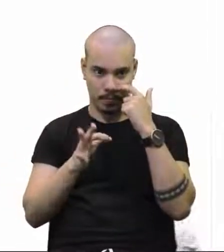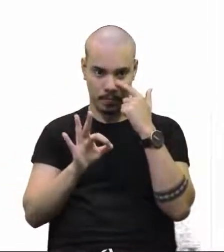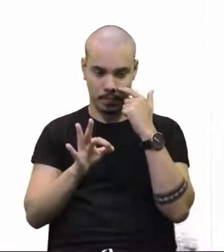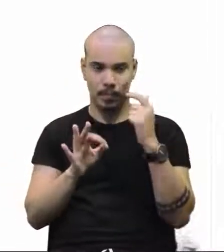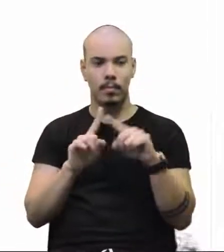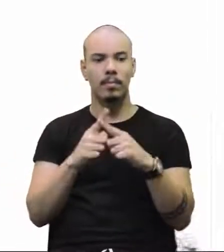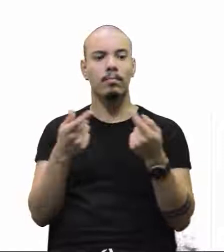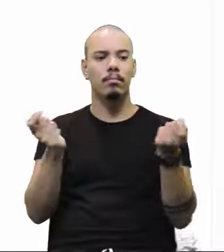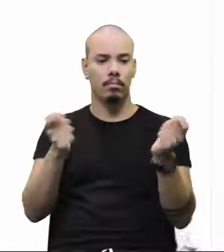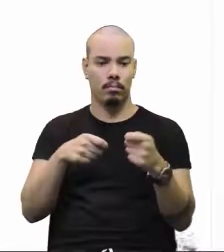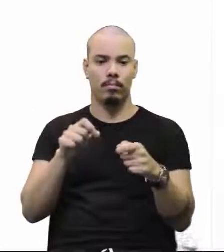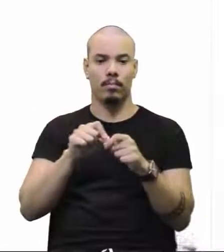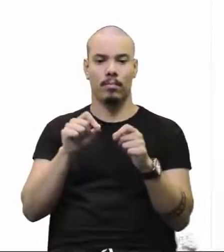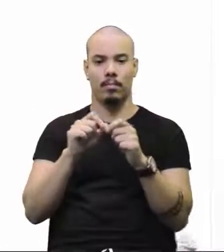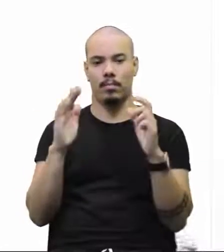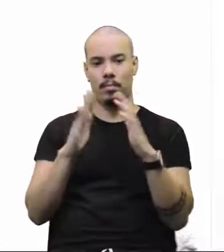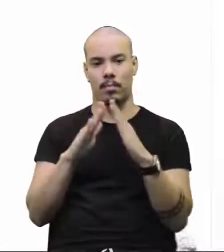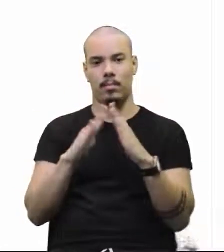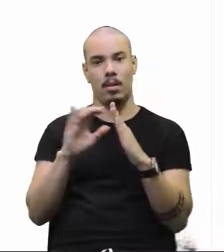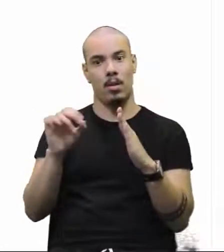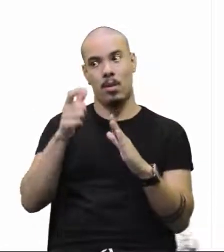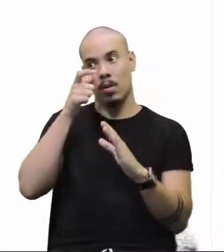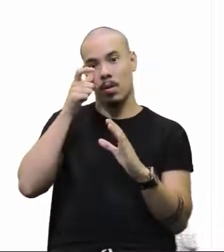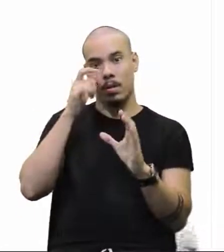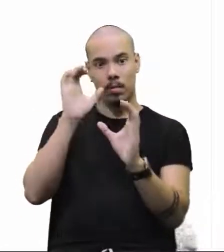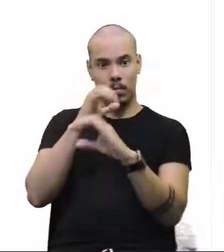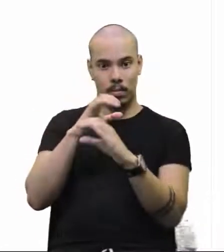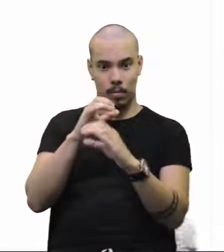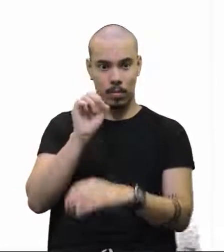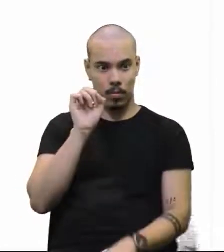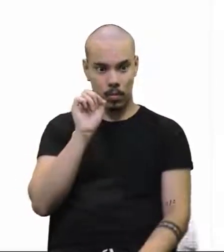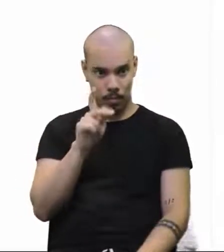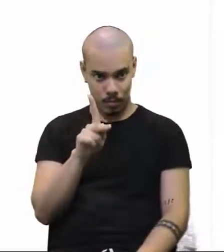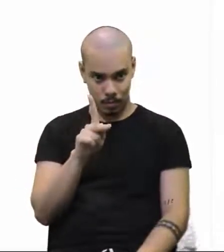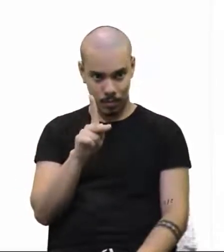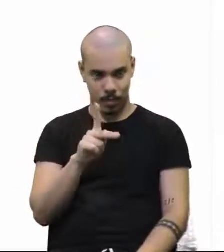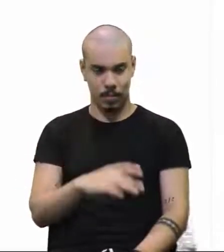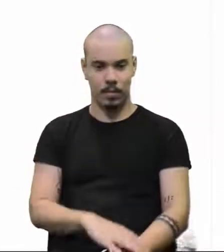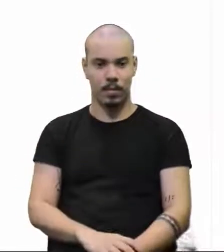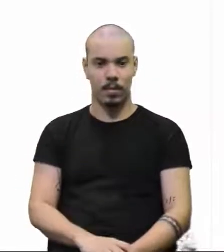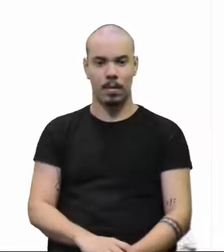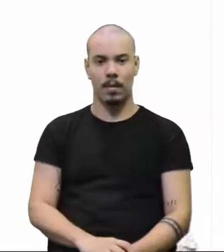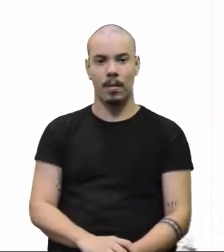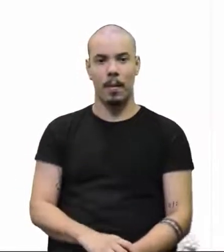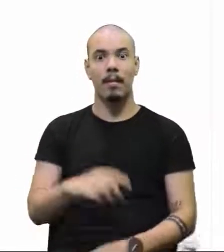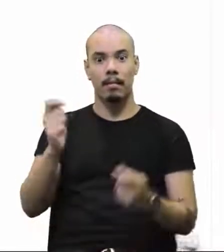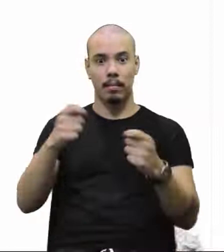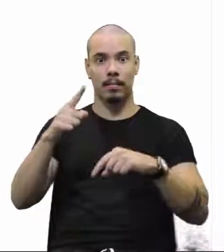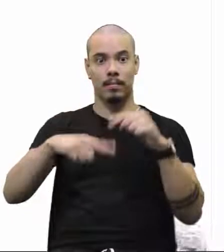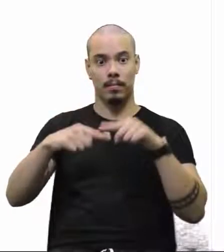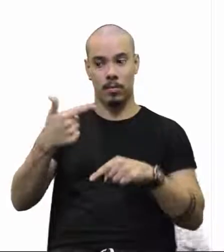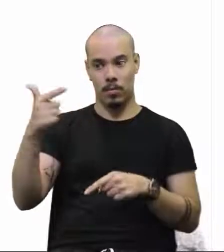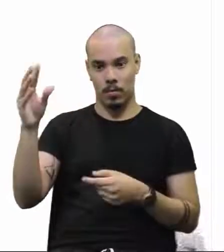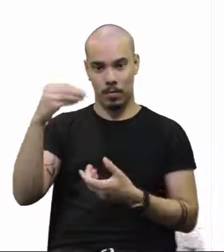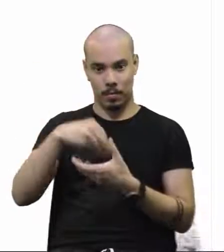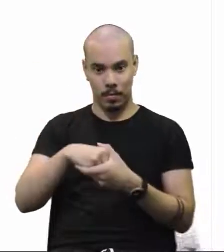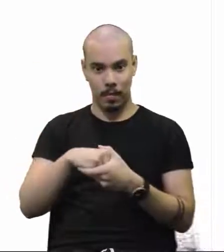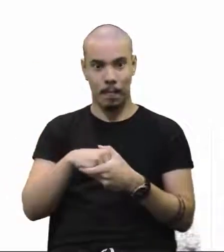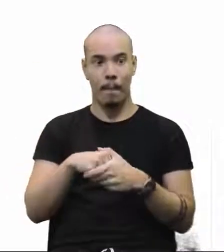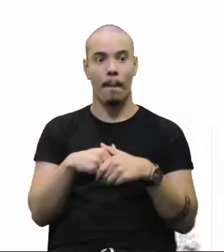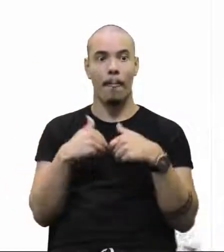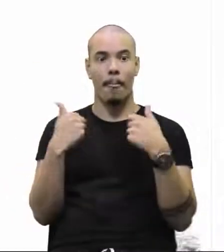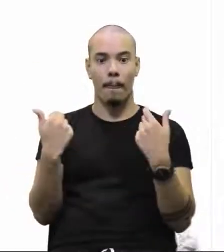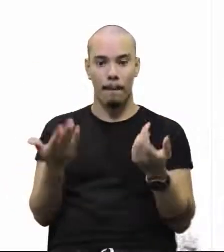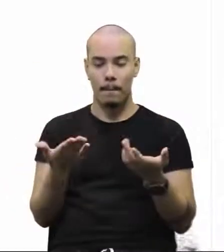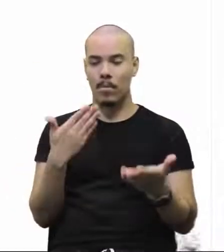Fazer em casa, o canhão de corda é feito em laboratório. Isso. Ímã de neodímio. Então, pessoal, qualquer